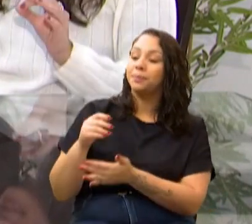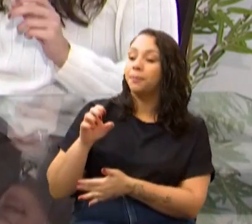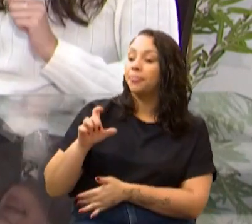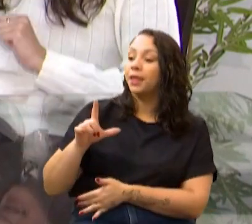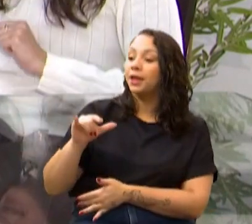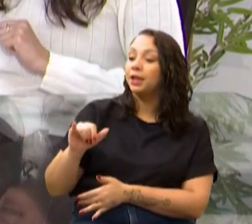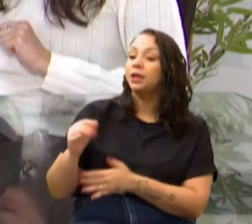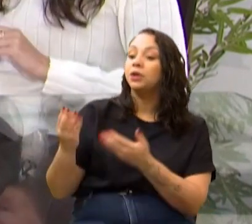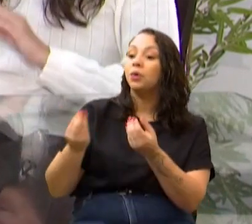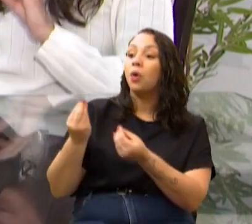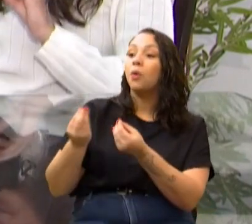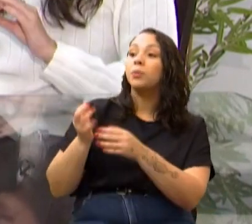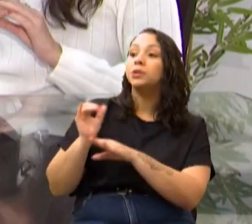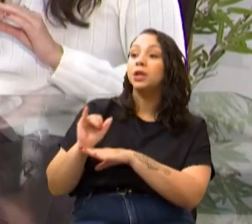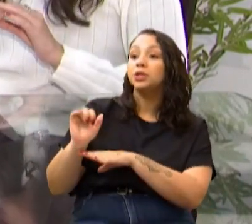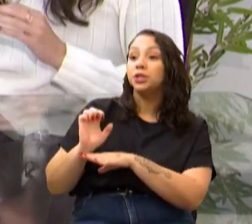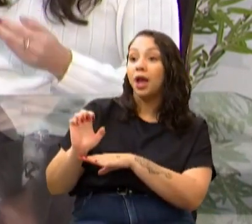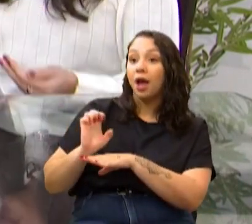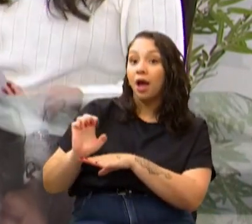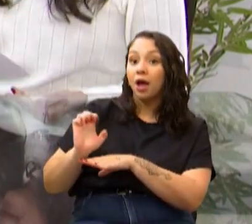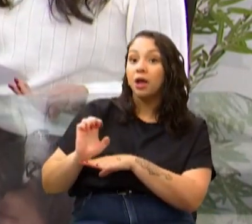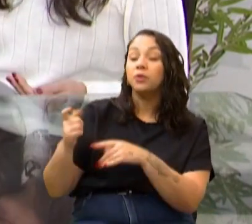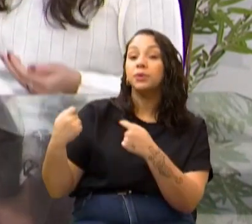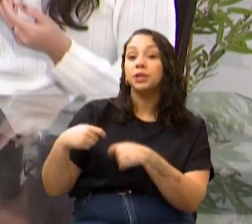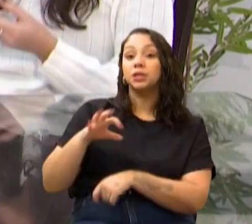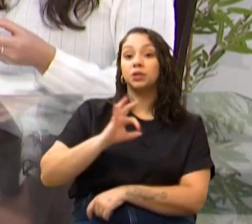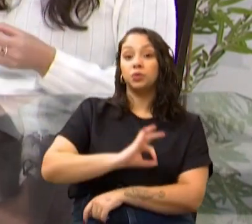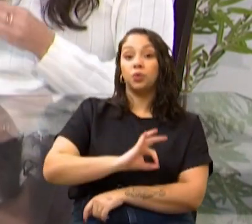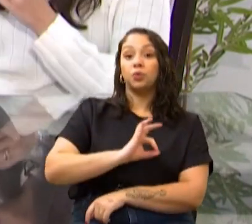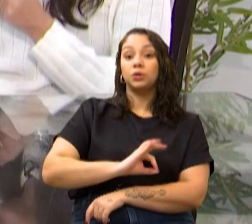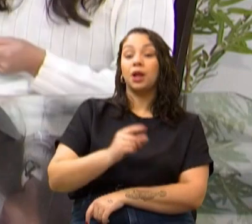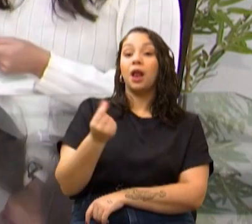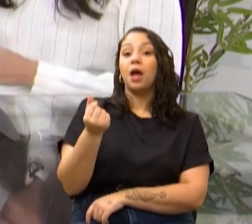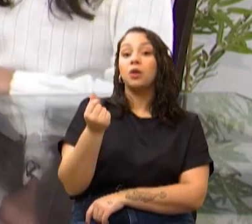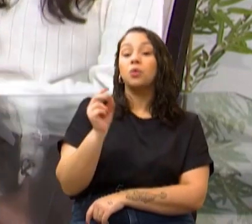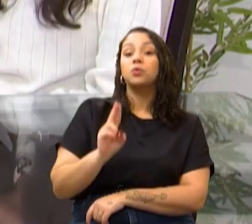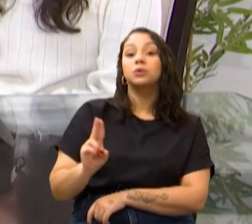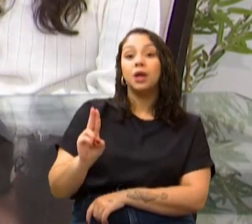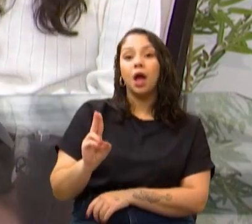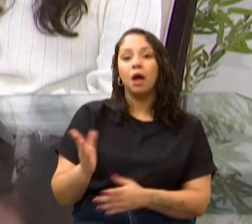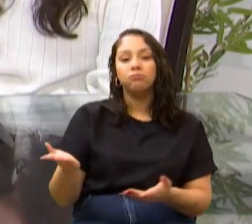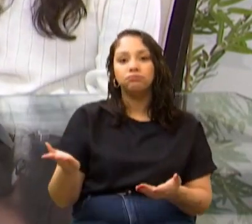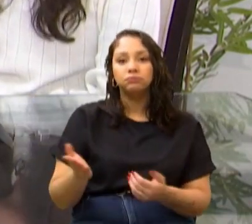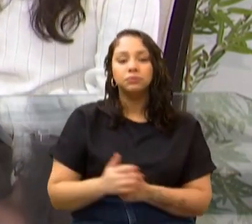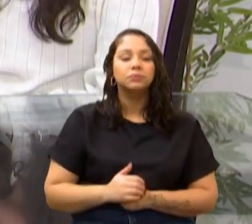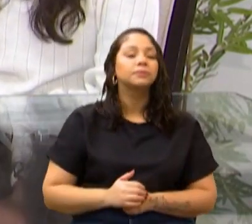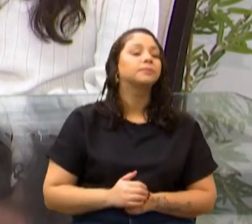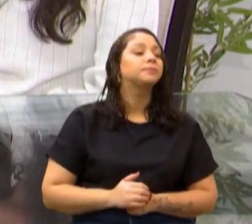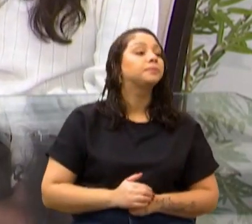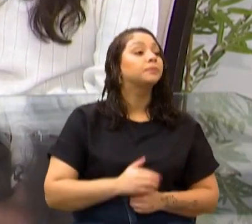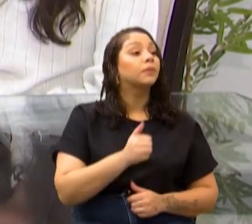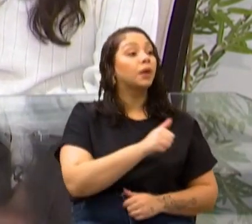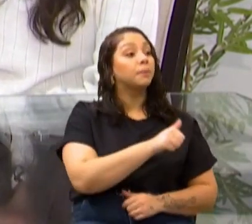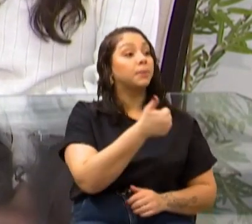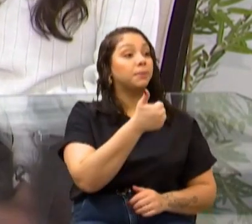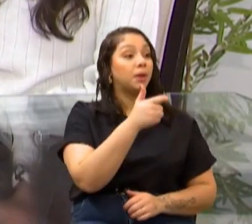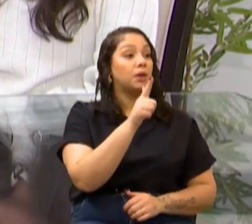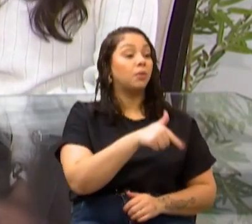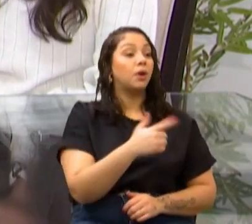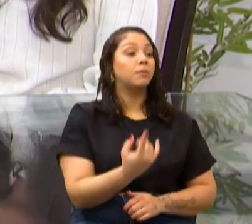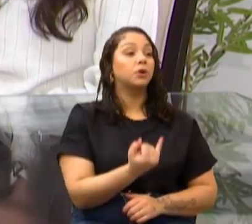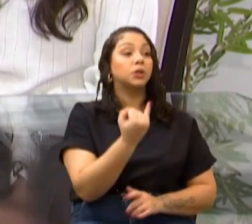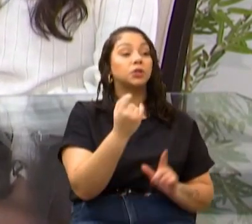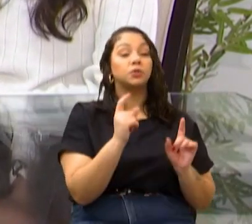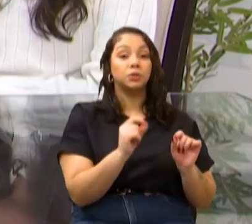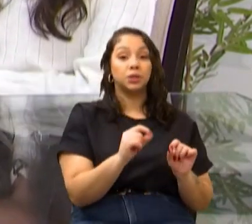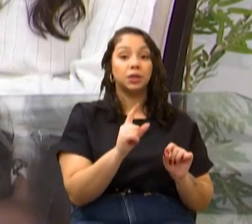Para começar, Eli, como que o estagiário ele deve usar o salário? Bom, acho que primeiro é